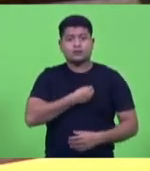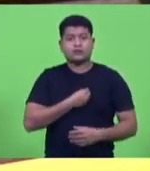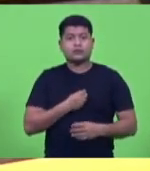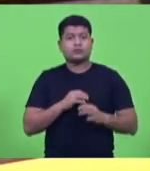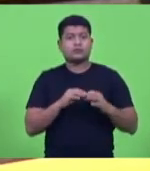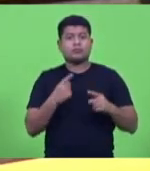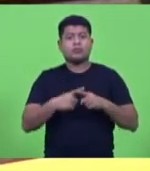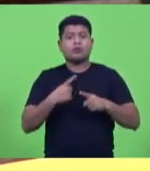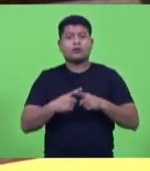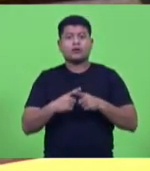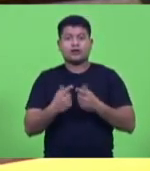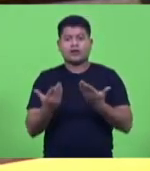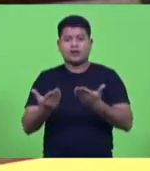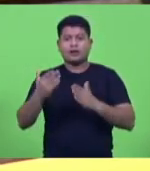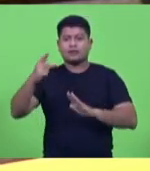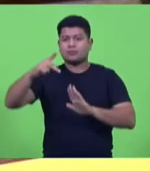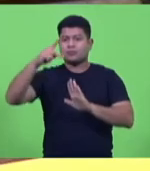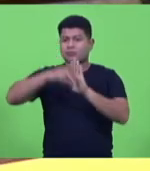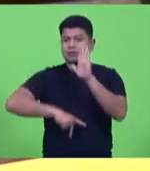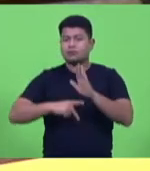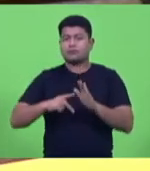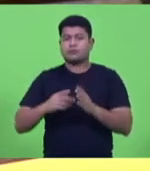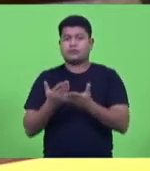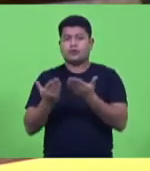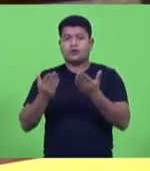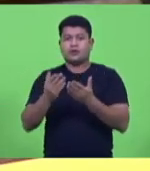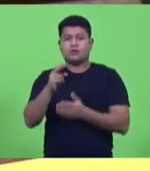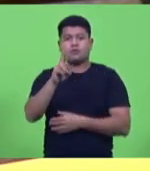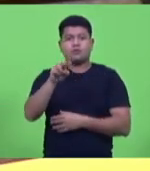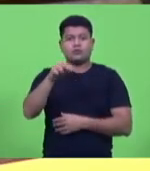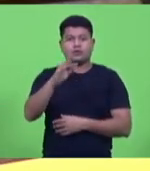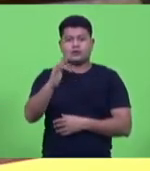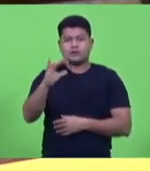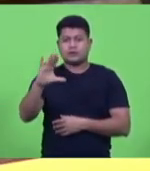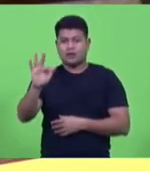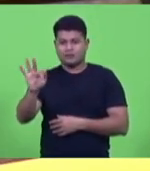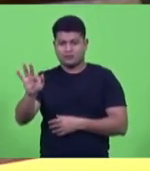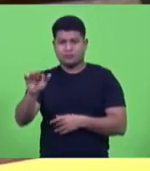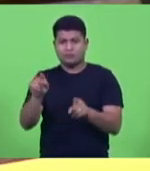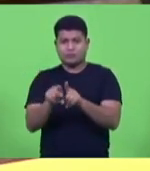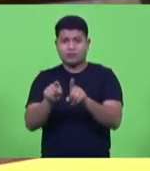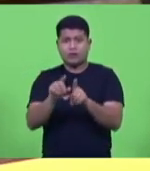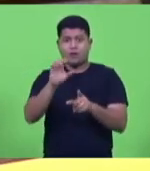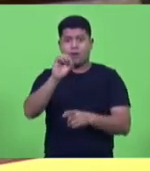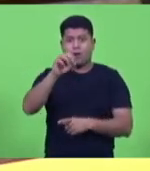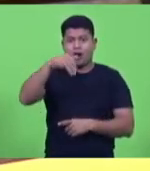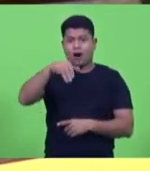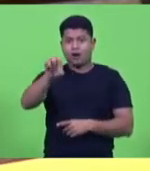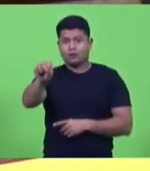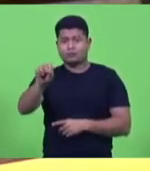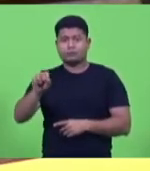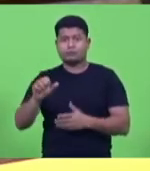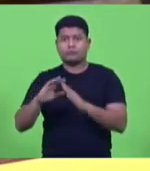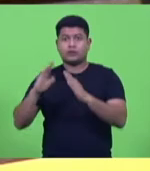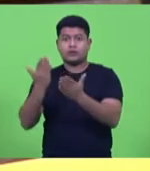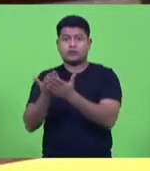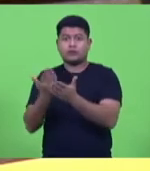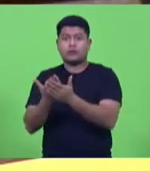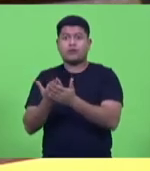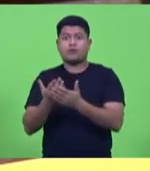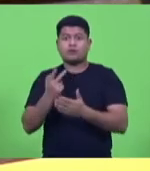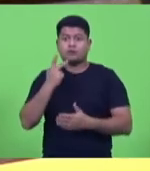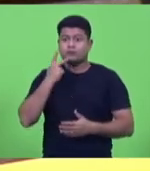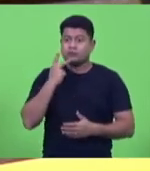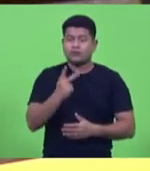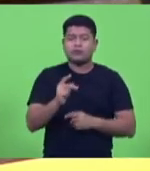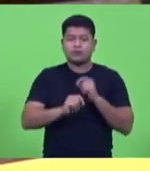Educação, por que, que a Unicef, por que, que a OMS recomendam que as escolas deveriam ter sido as últimas a fecharem e as